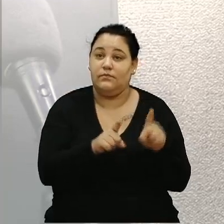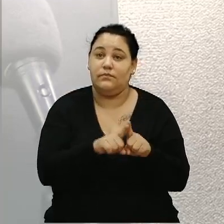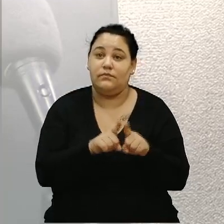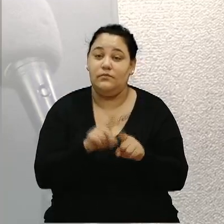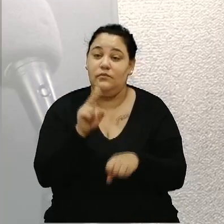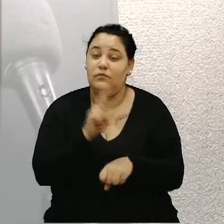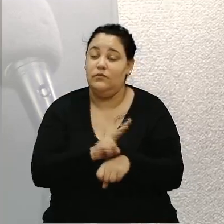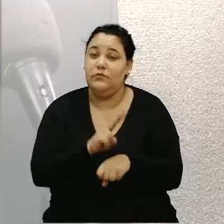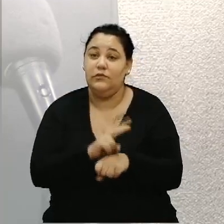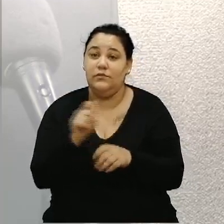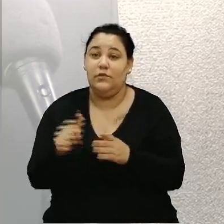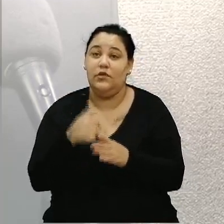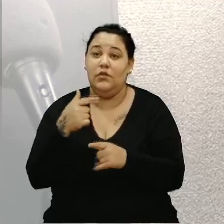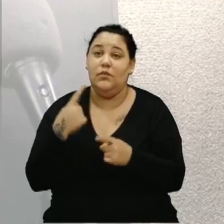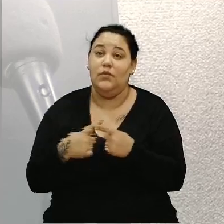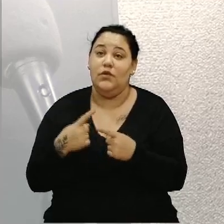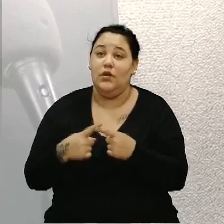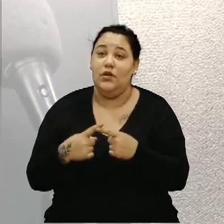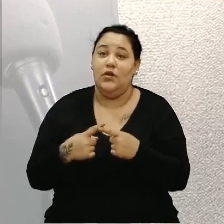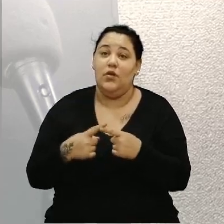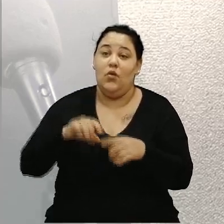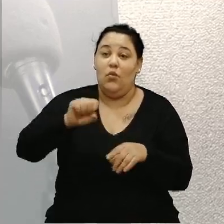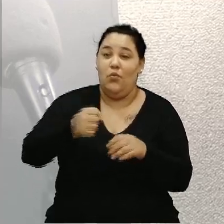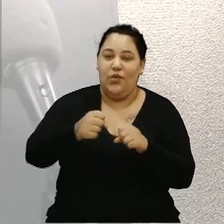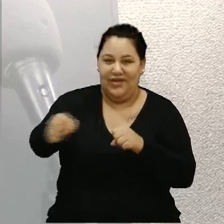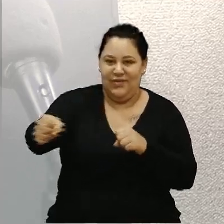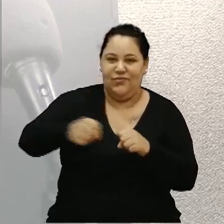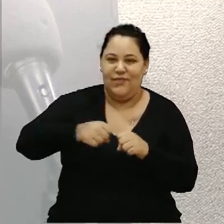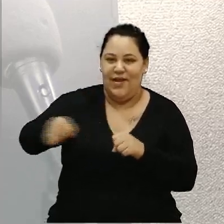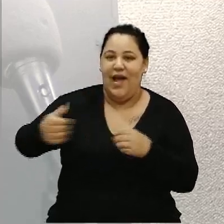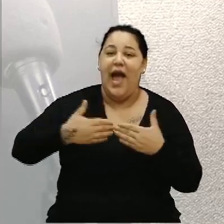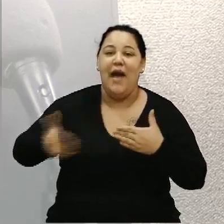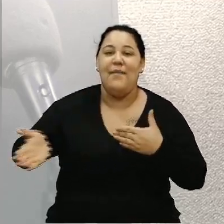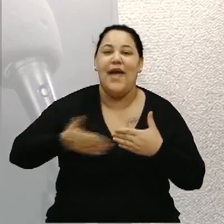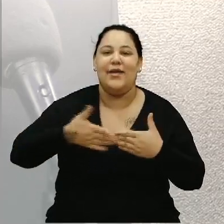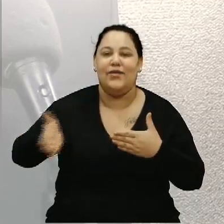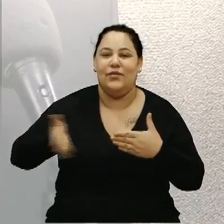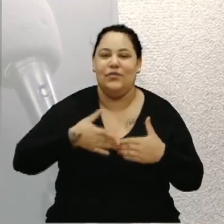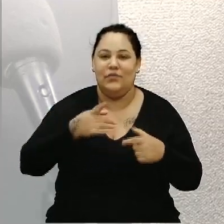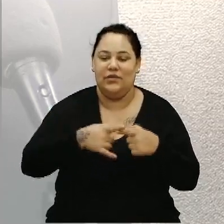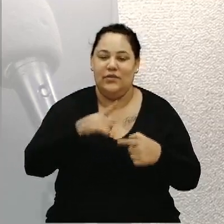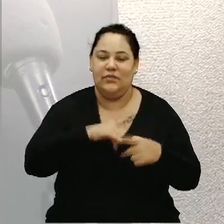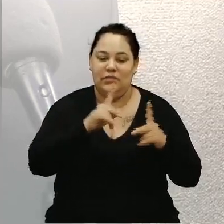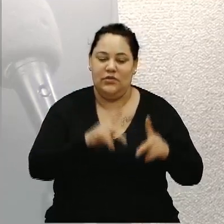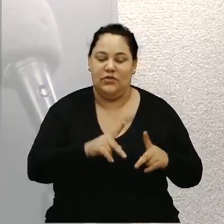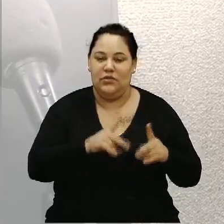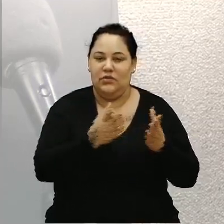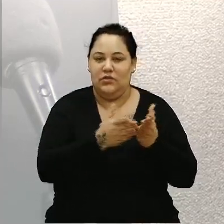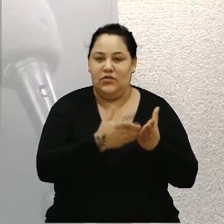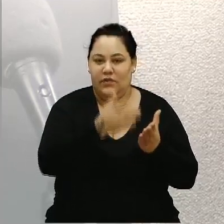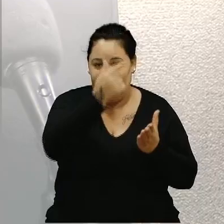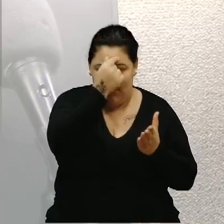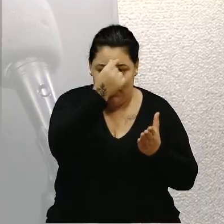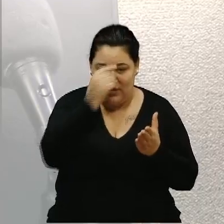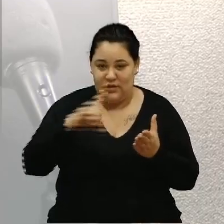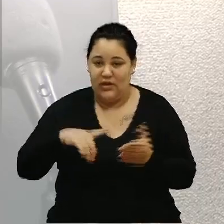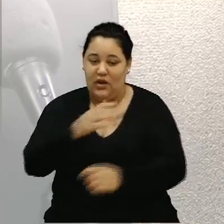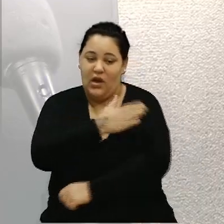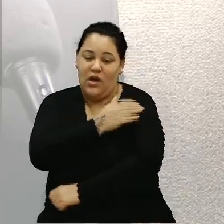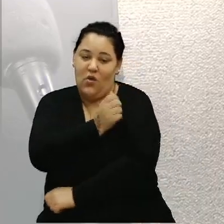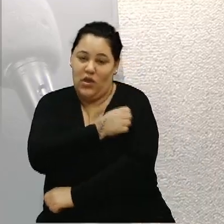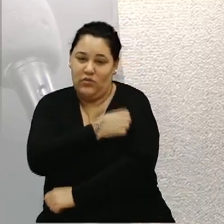cuidado maior, porque os portões ficam abertos, porque tem gente que estuda na faculdade e tem os alunos. Mas os